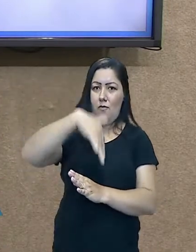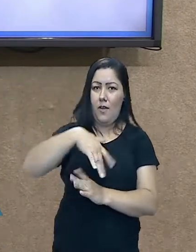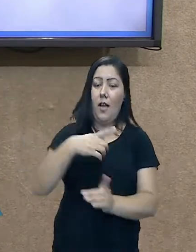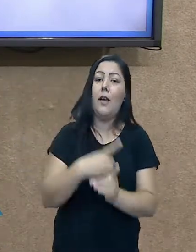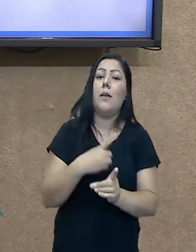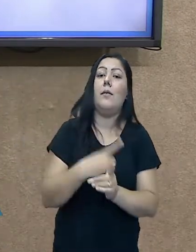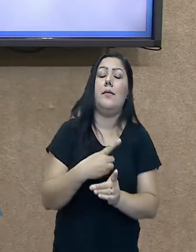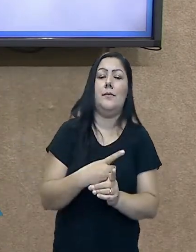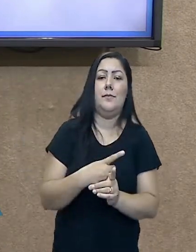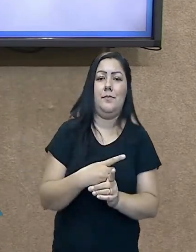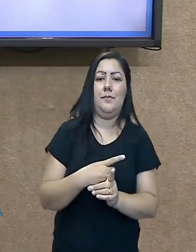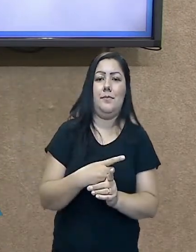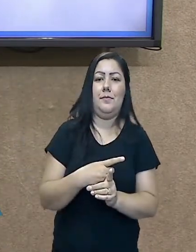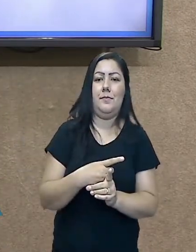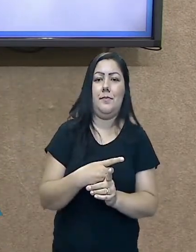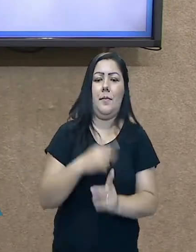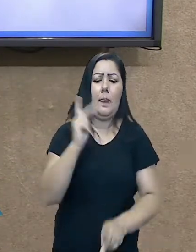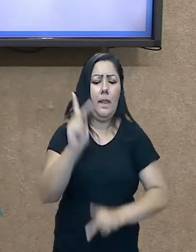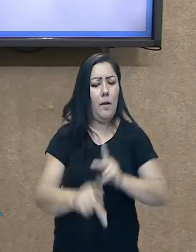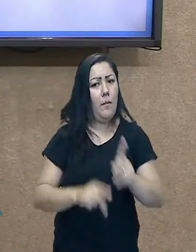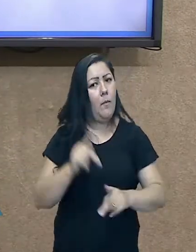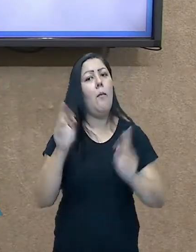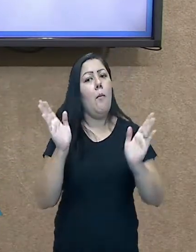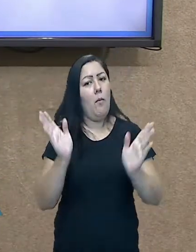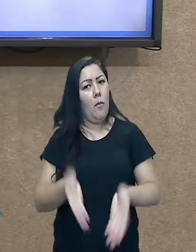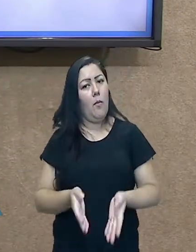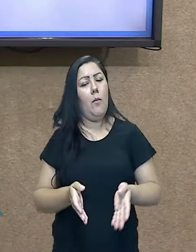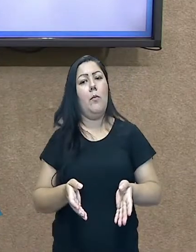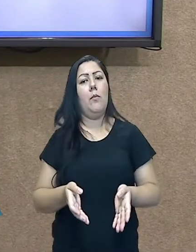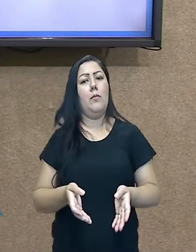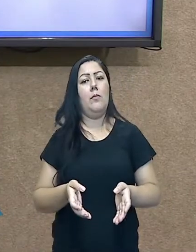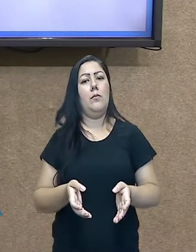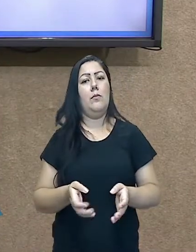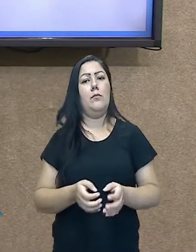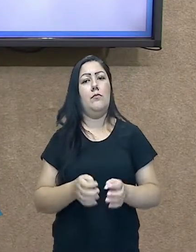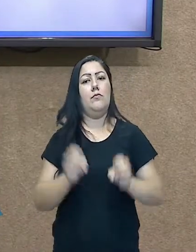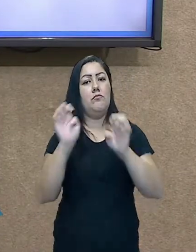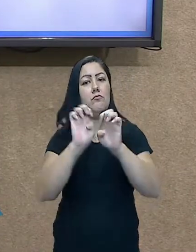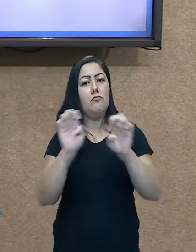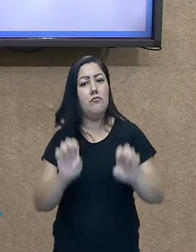viviam aqui, que tinham uma sociedade estruturada, que